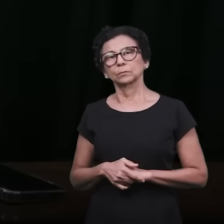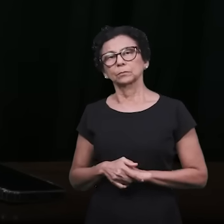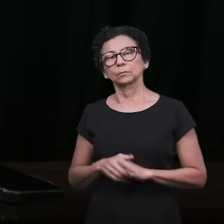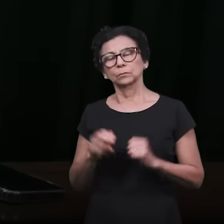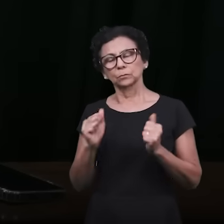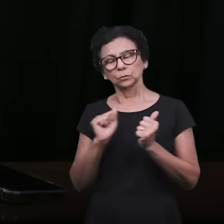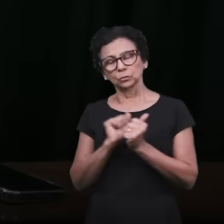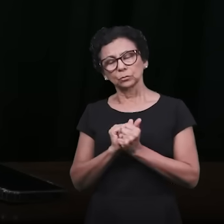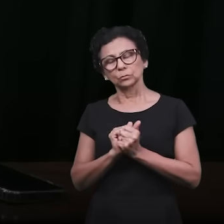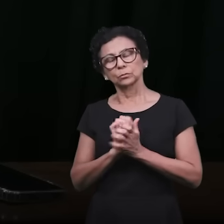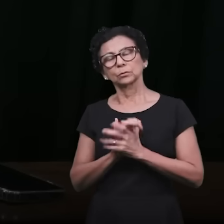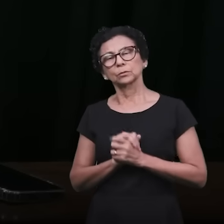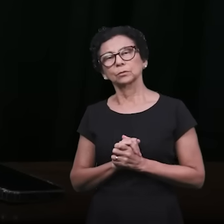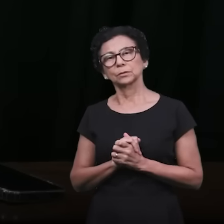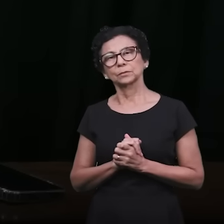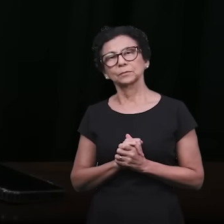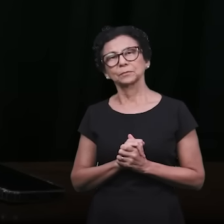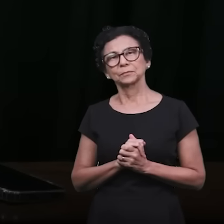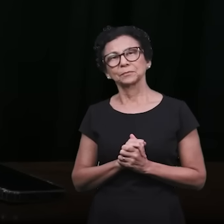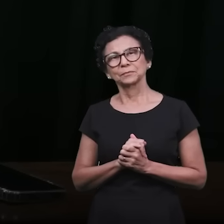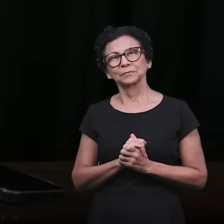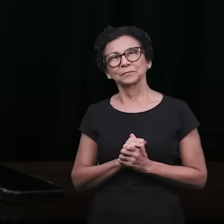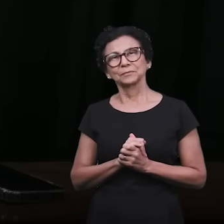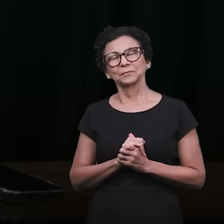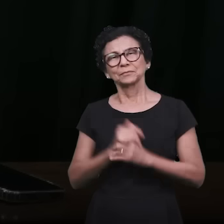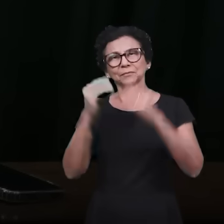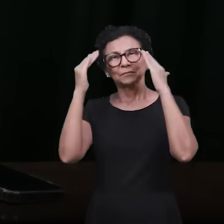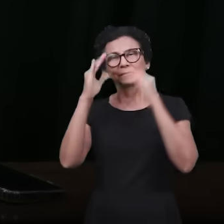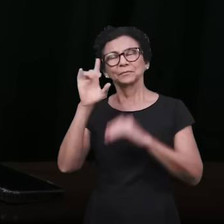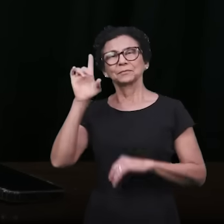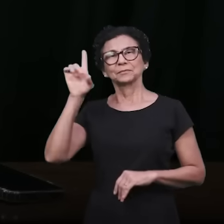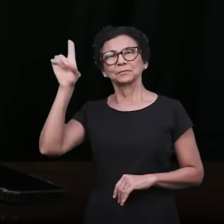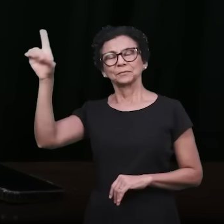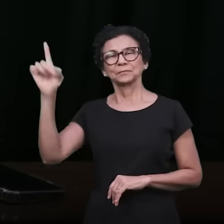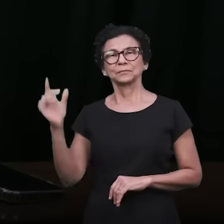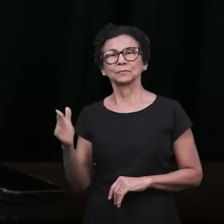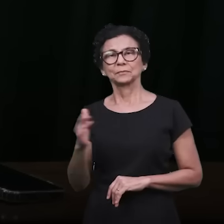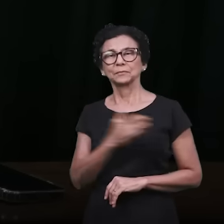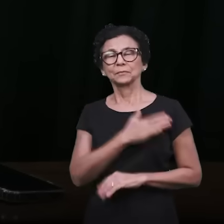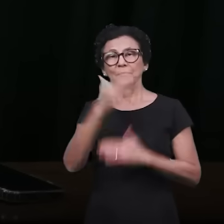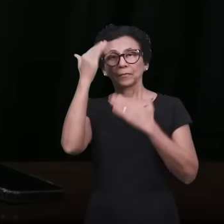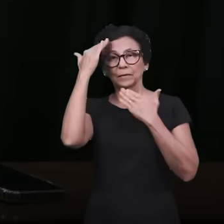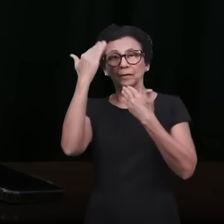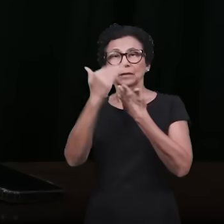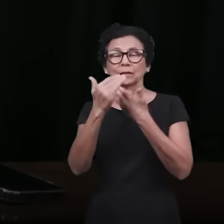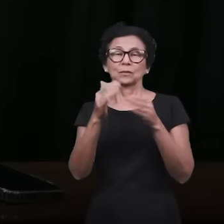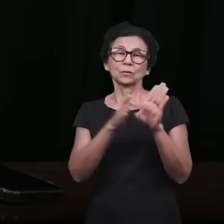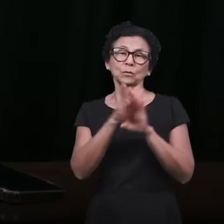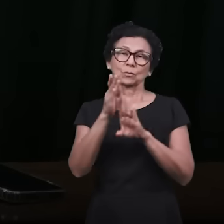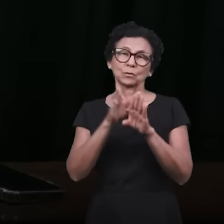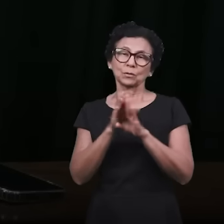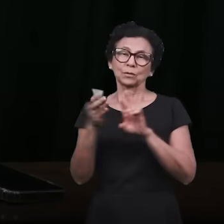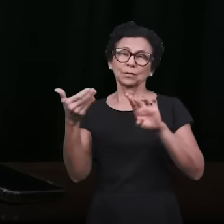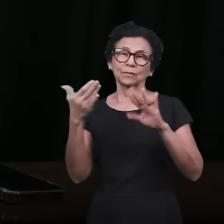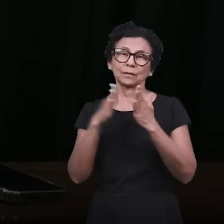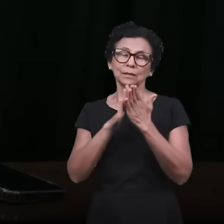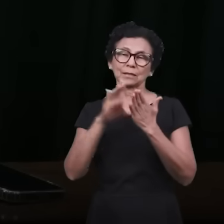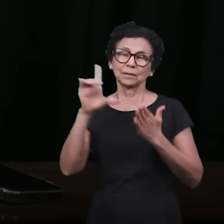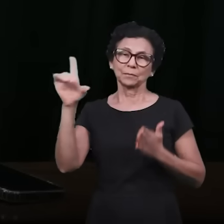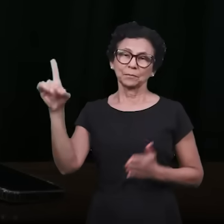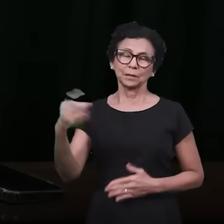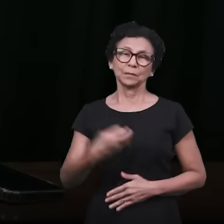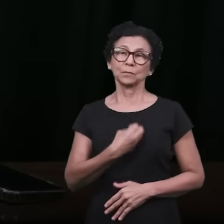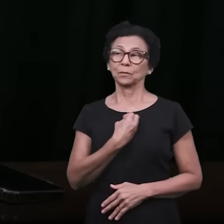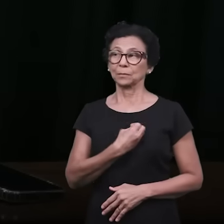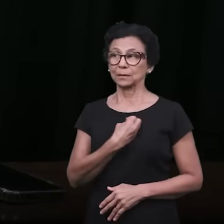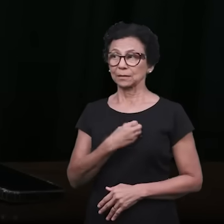Senhor tem para as nossas vidas. Ao pastor Monferrari, gostaria de agradecer pelos conselhos, à luz da palavra, a presença do companheiro.